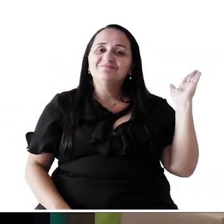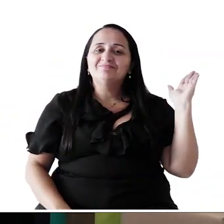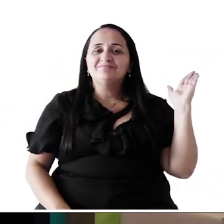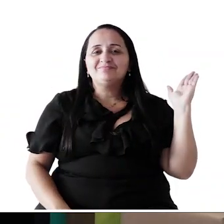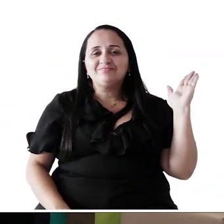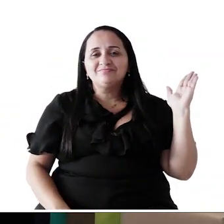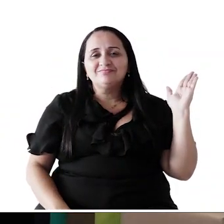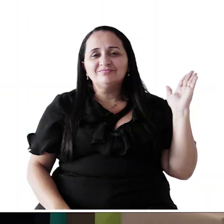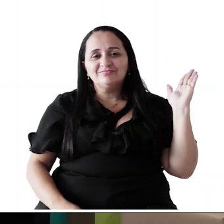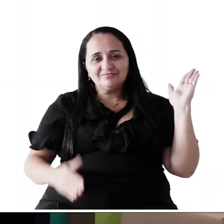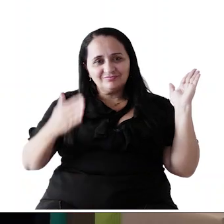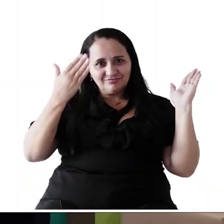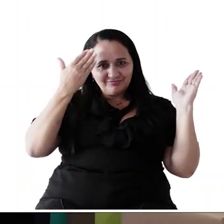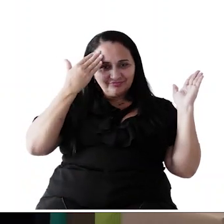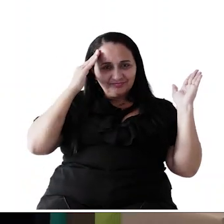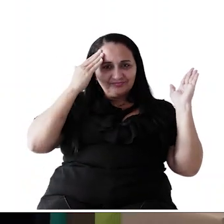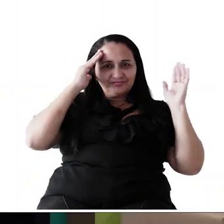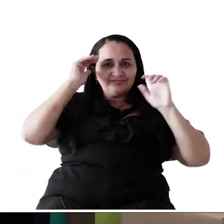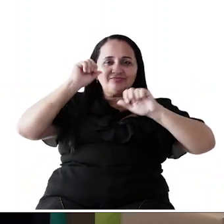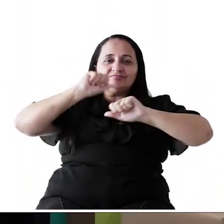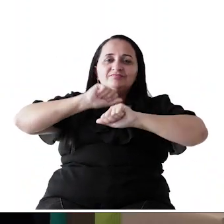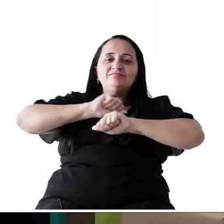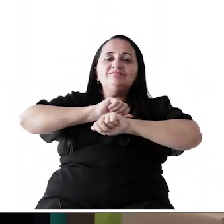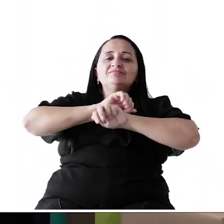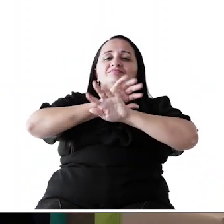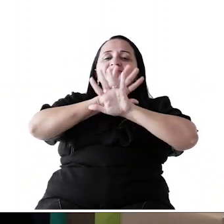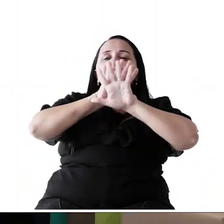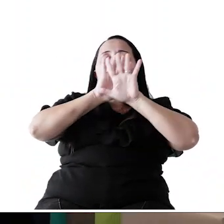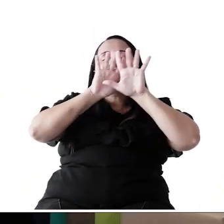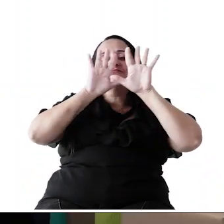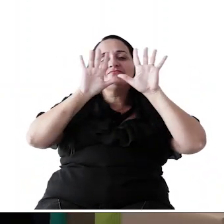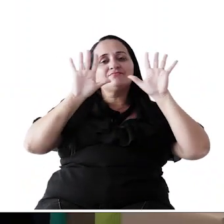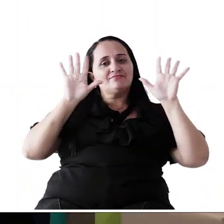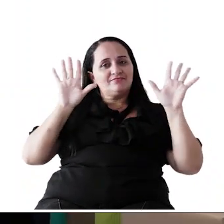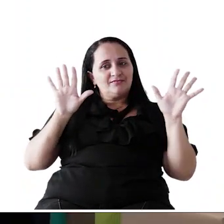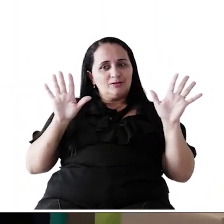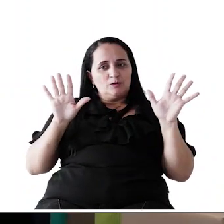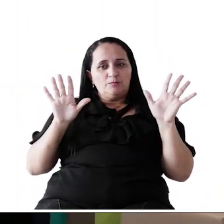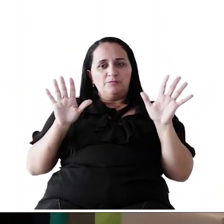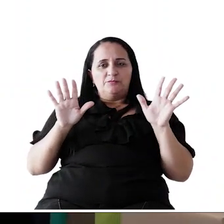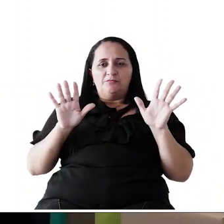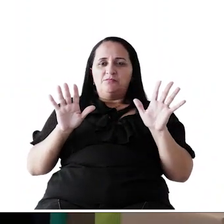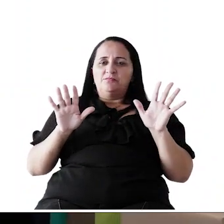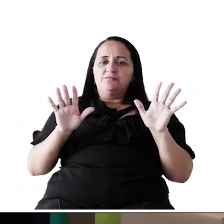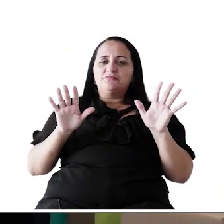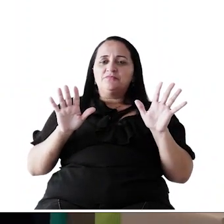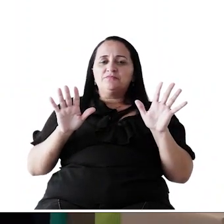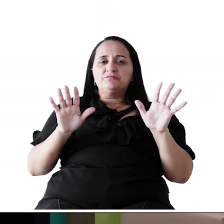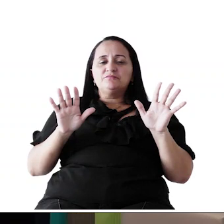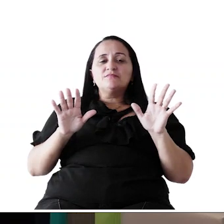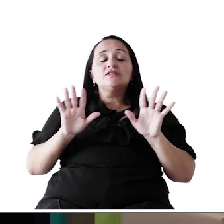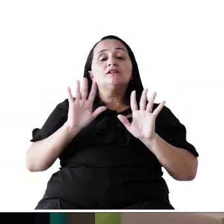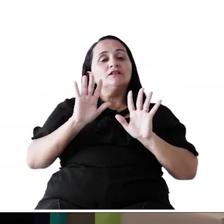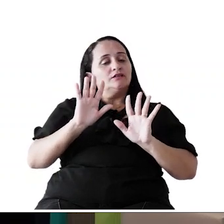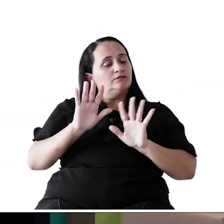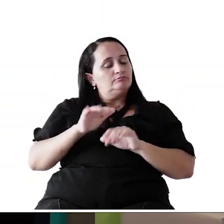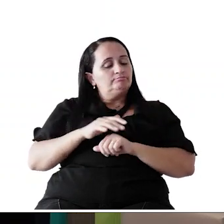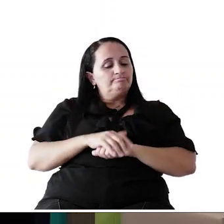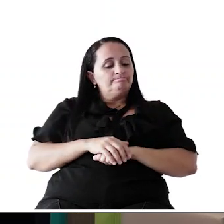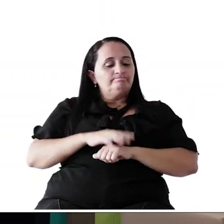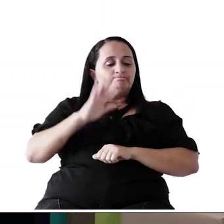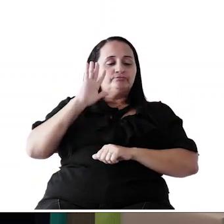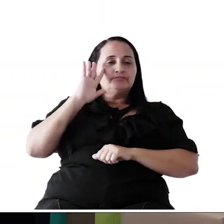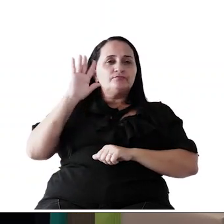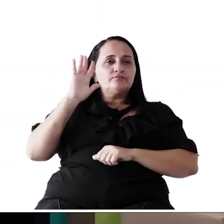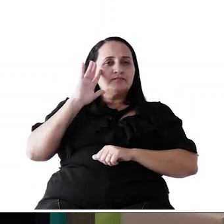agora não elucidou, clareou melhor a sua ideia sobre fração. Então, vamos sempre pensar que a fração é a divisão